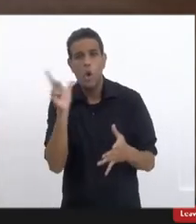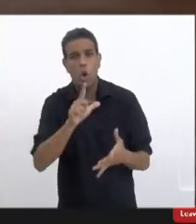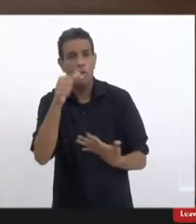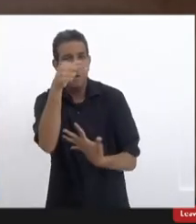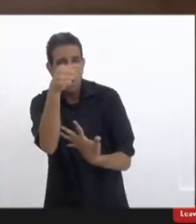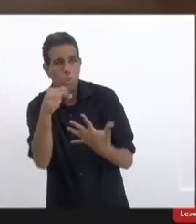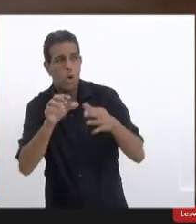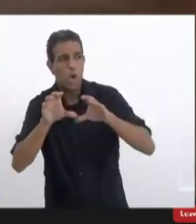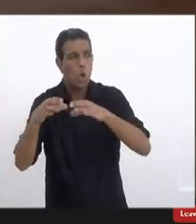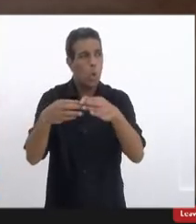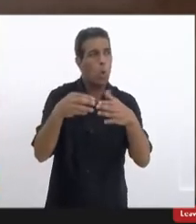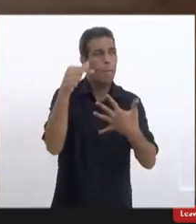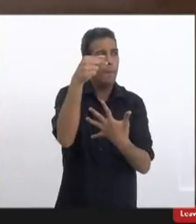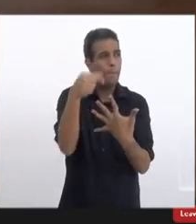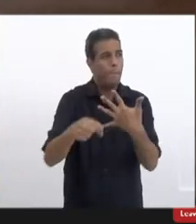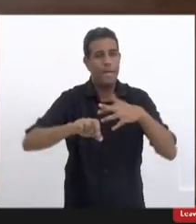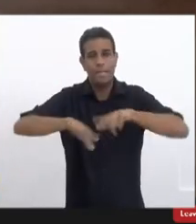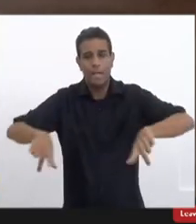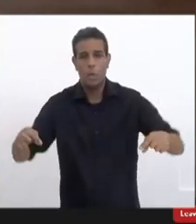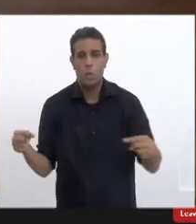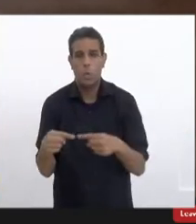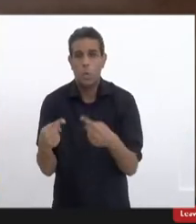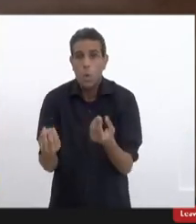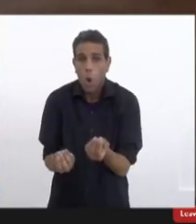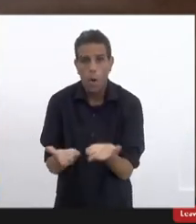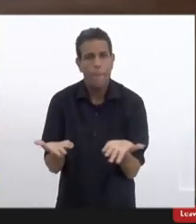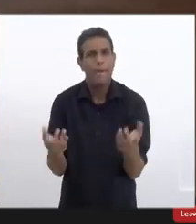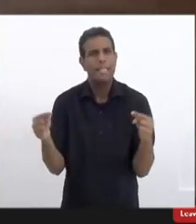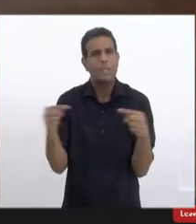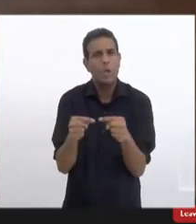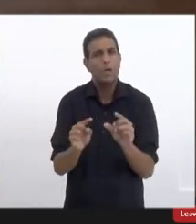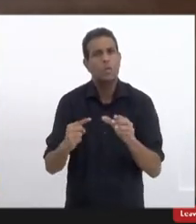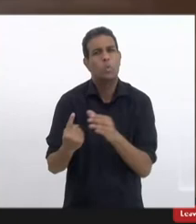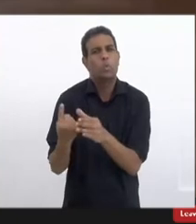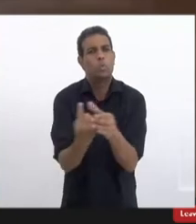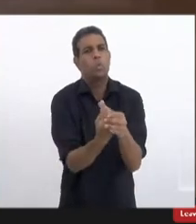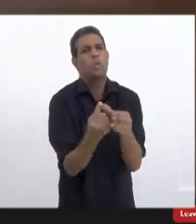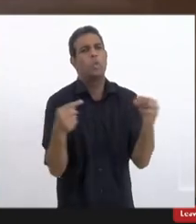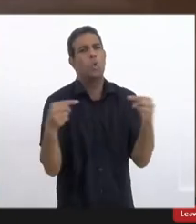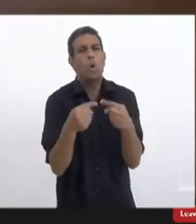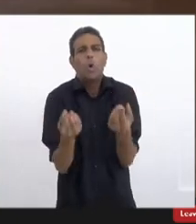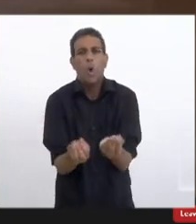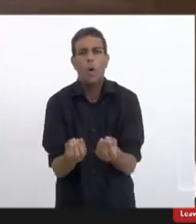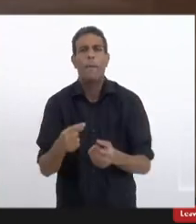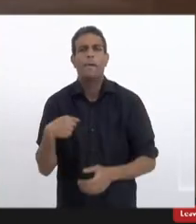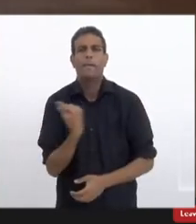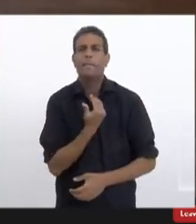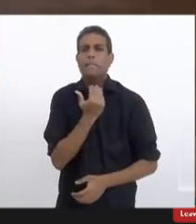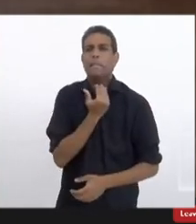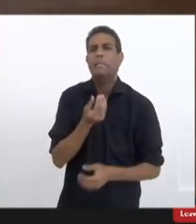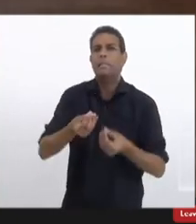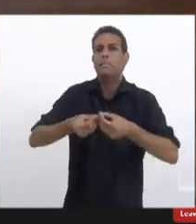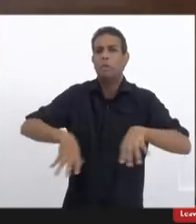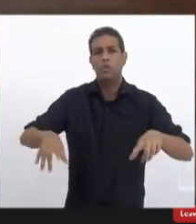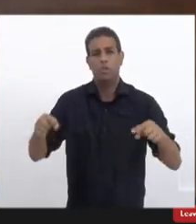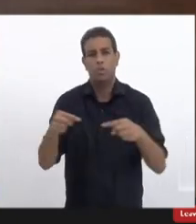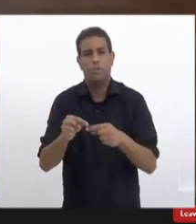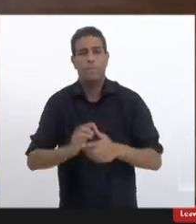das comunidades terapêuticas, diz que ela não pode conviver de forma isolada, desatrelada da rede, senão ela está